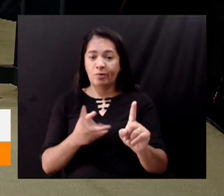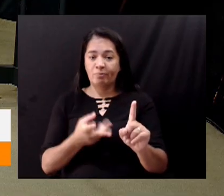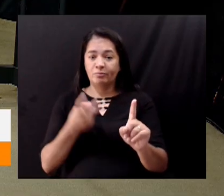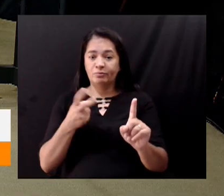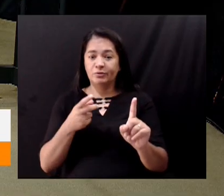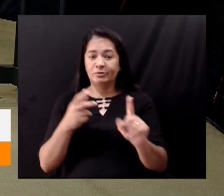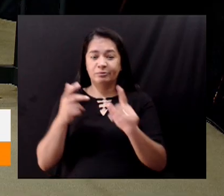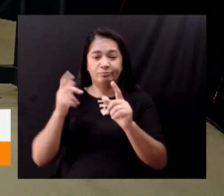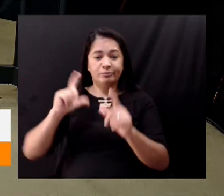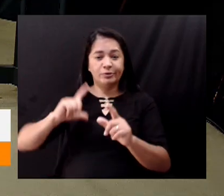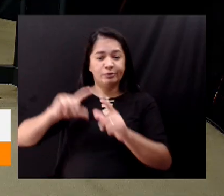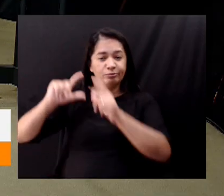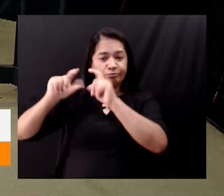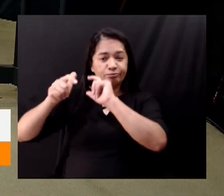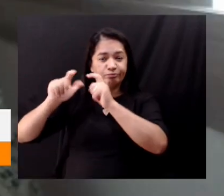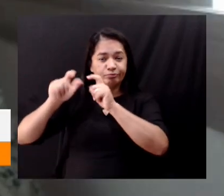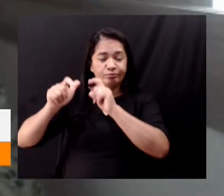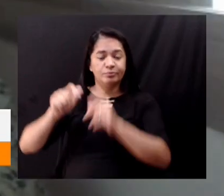pode chamar, Micaela?